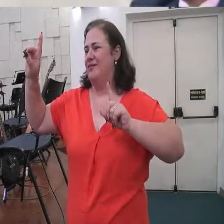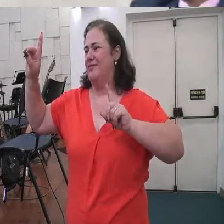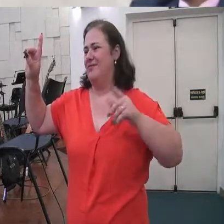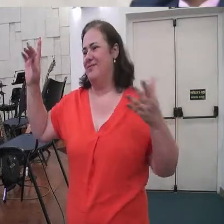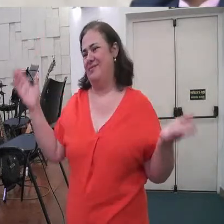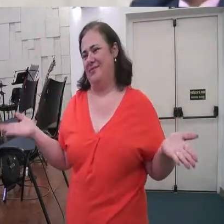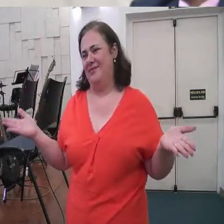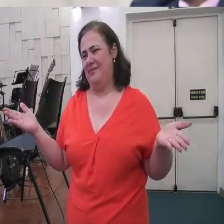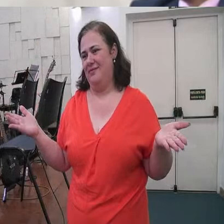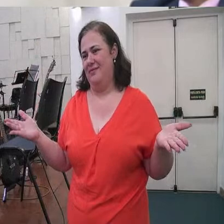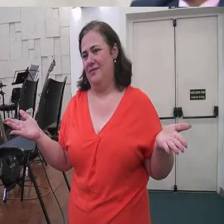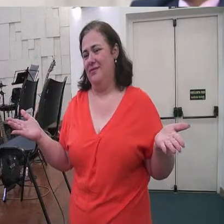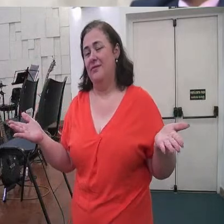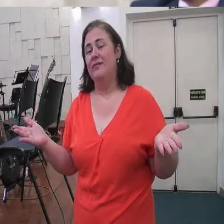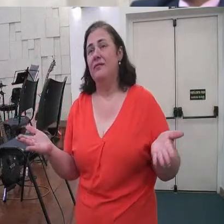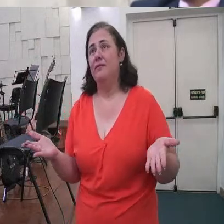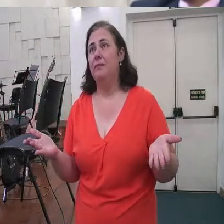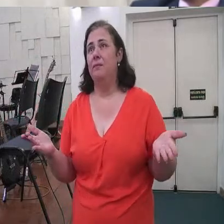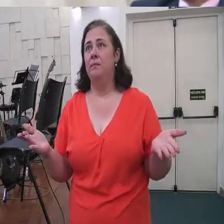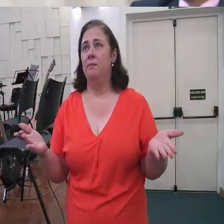ou com a fé motivacional?